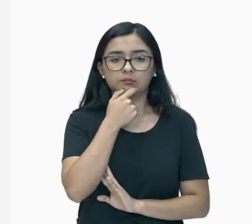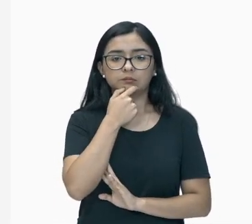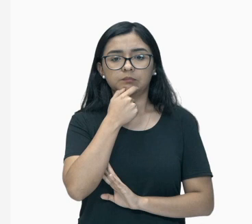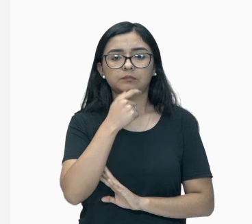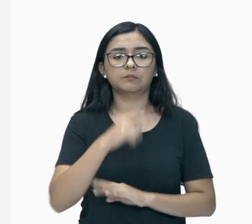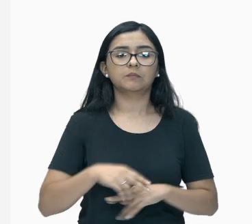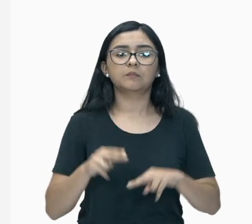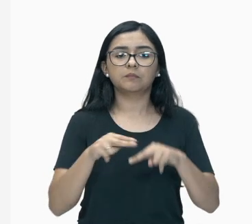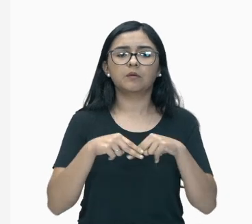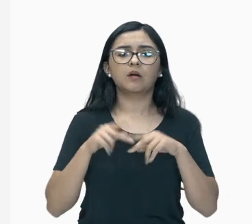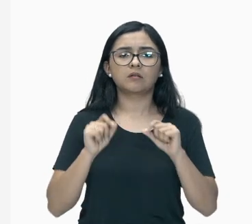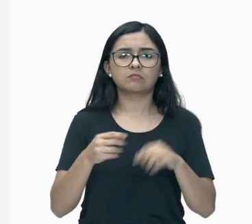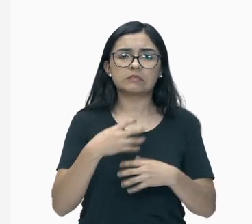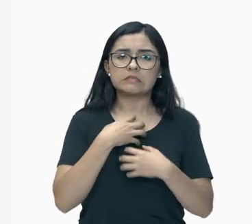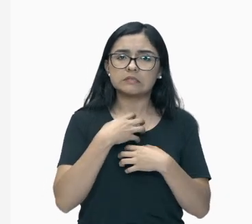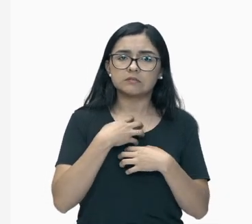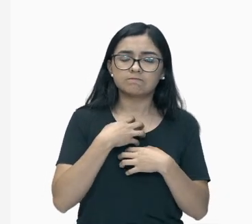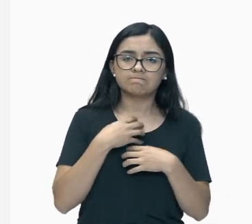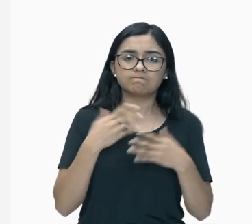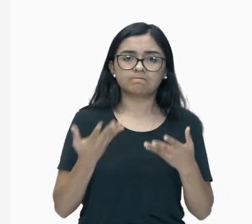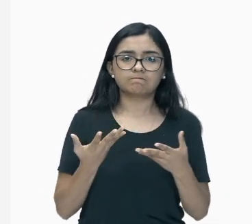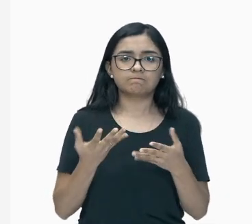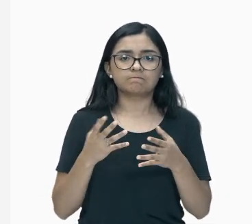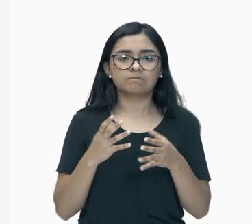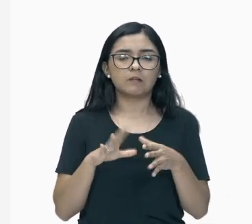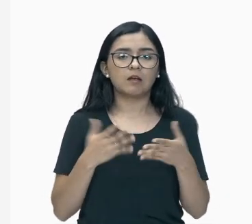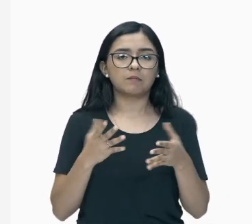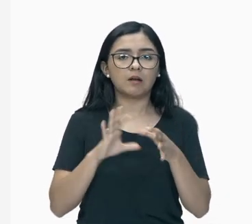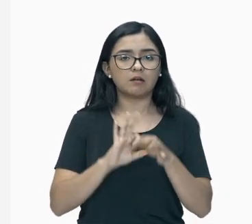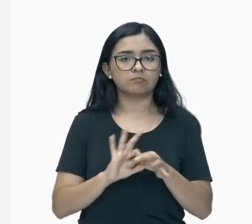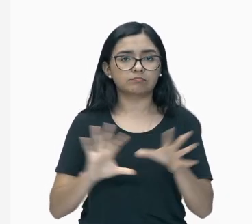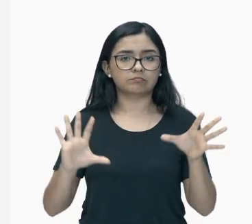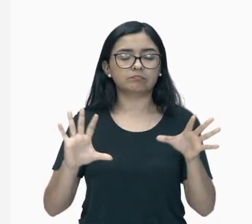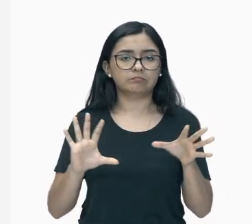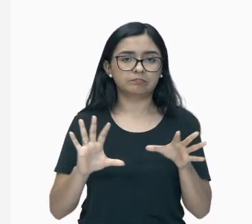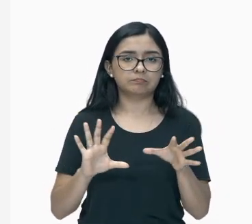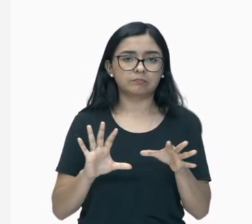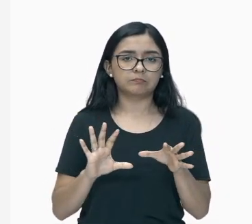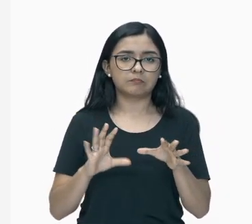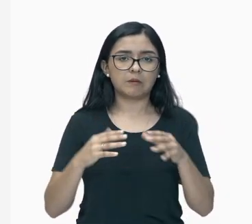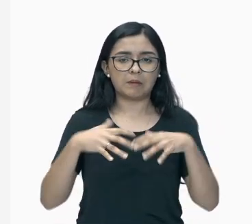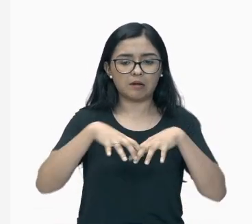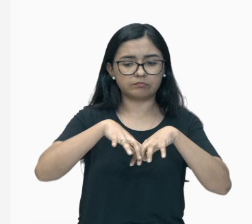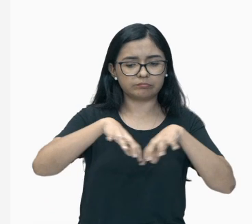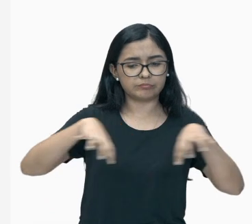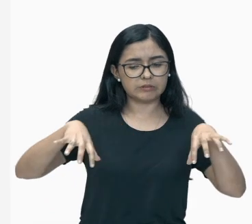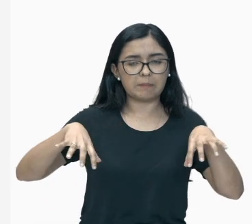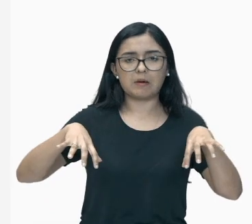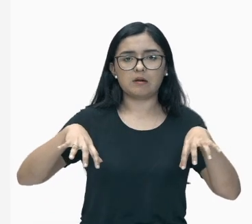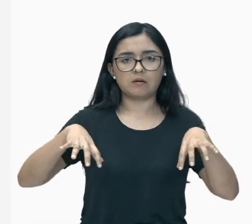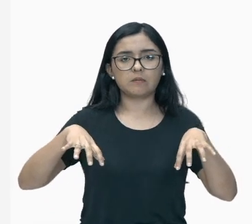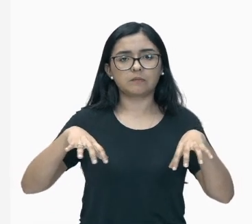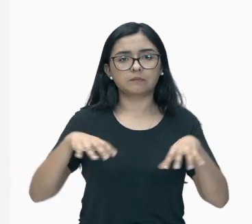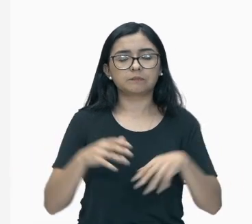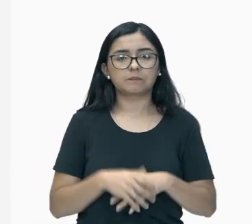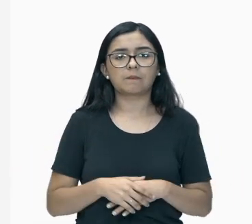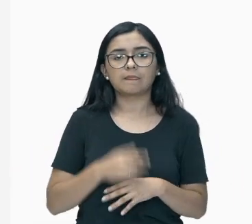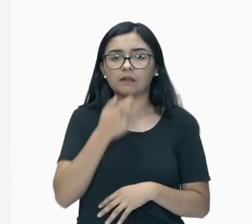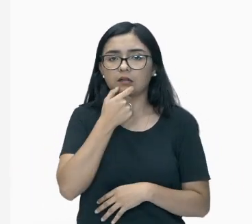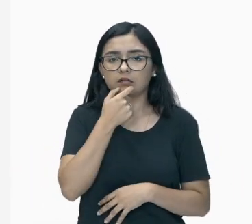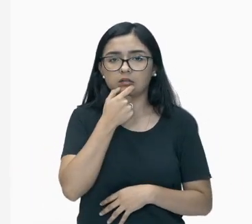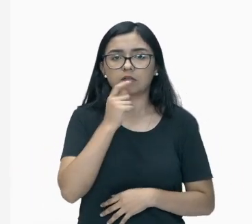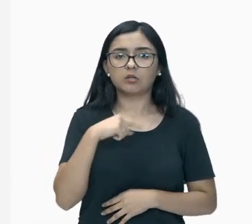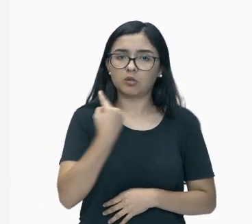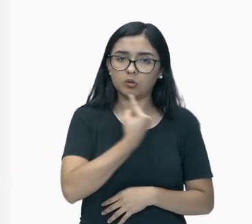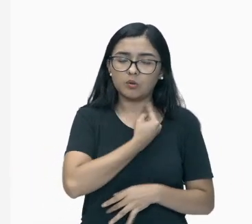se sentiam à vontade para romper com a pátria-mãe. Não vamos cortar o cordão umbilical, não vamos separar da Inglaterra, nós somos